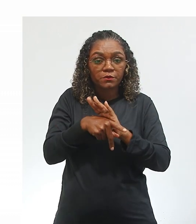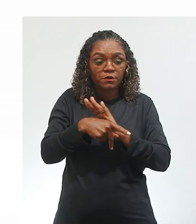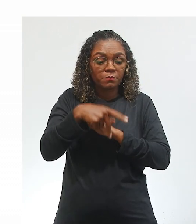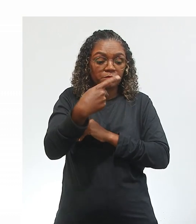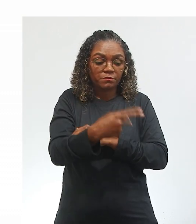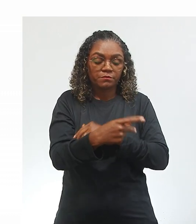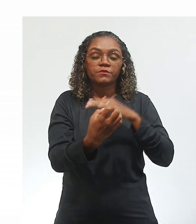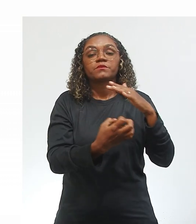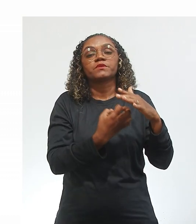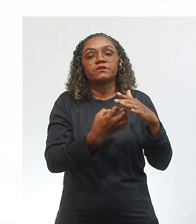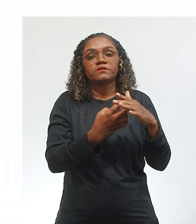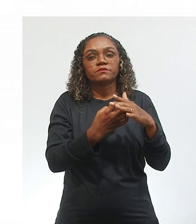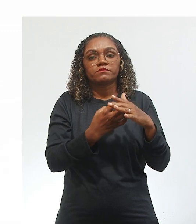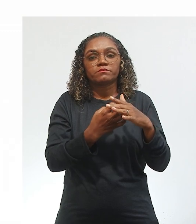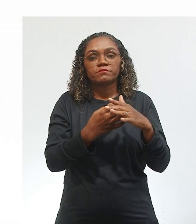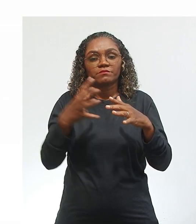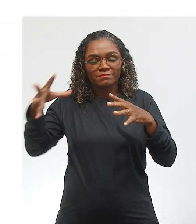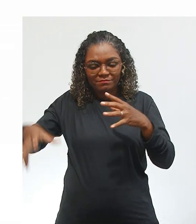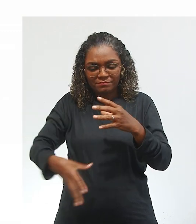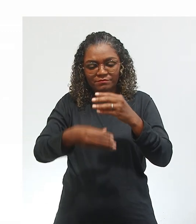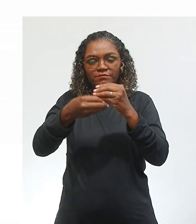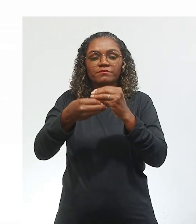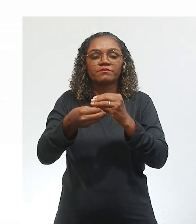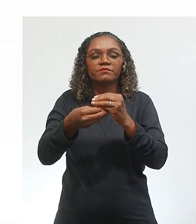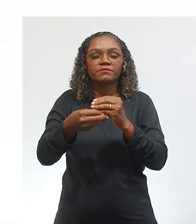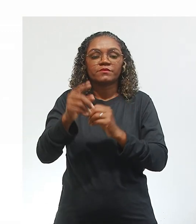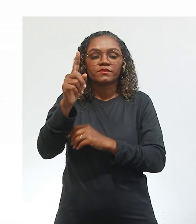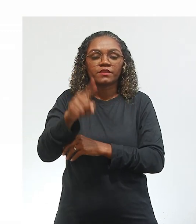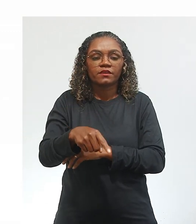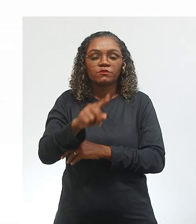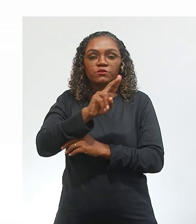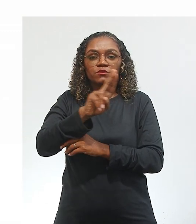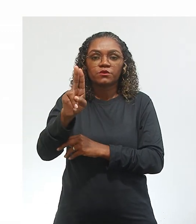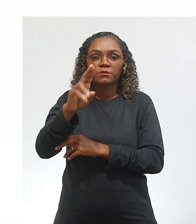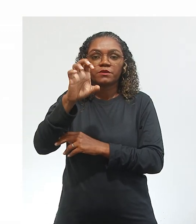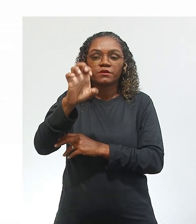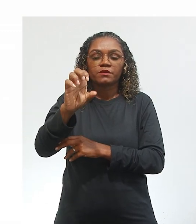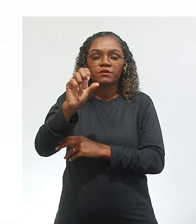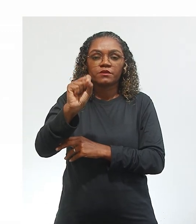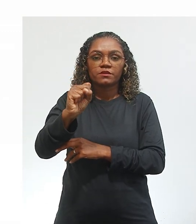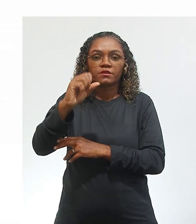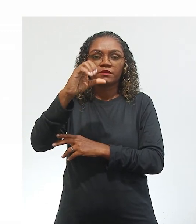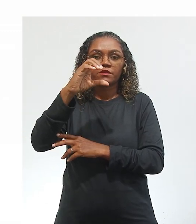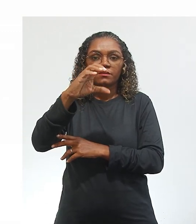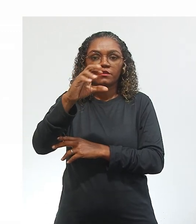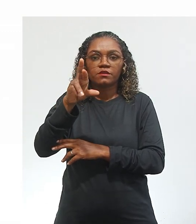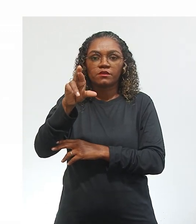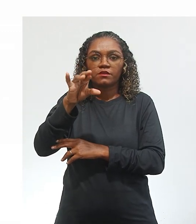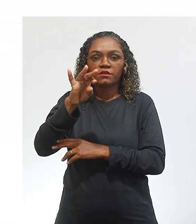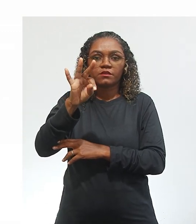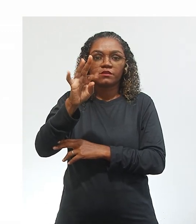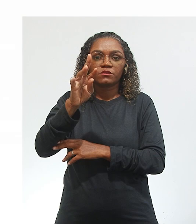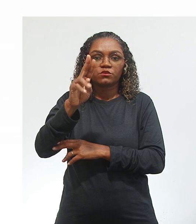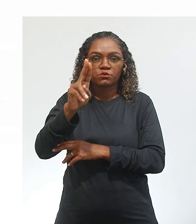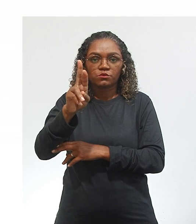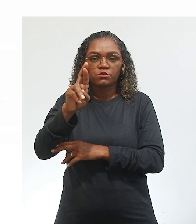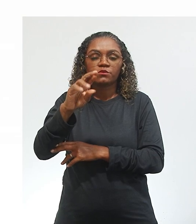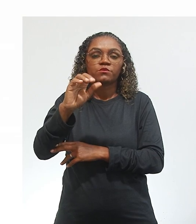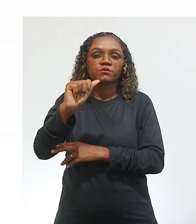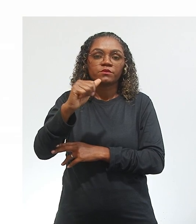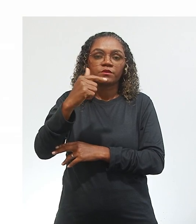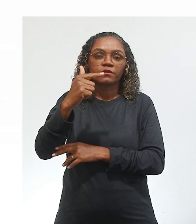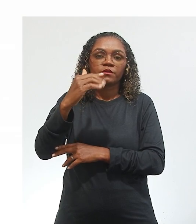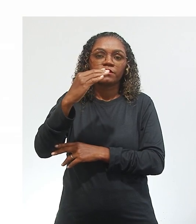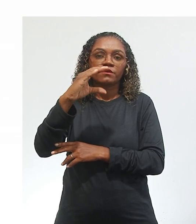empresa. Tudo isso a gente chama de quê? De escrituração contábil, tá? Lembrando que tem as